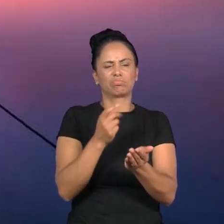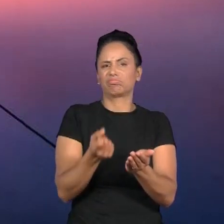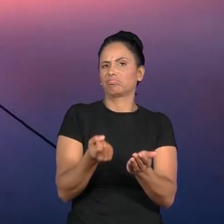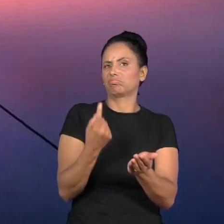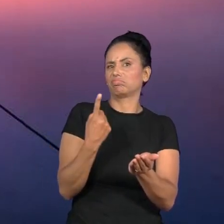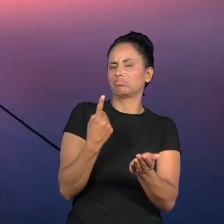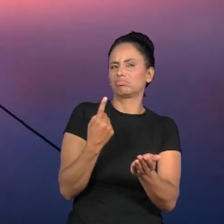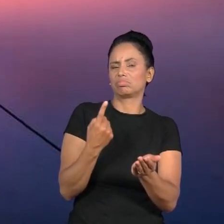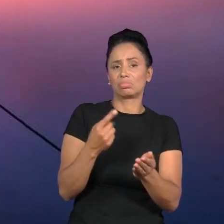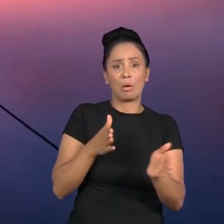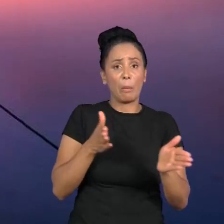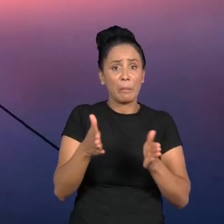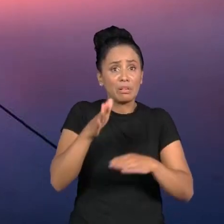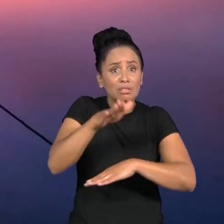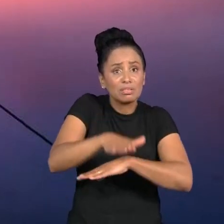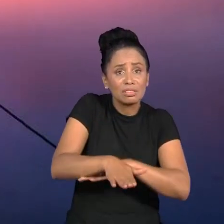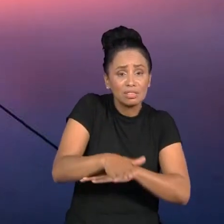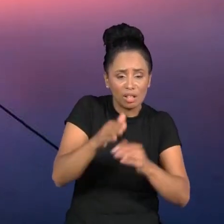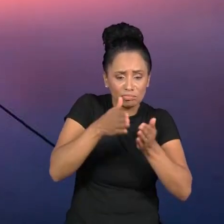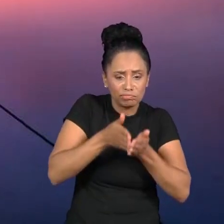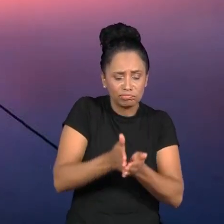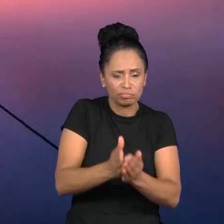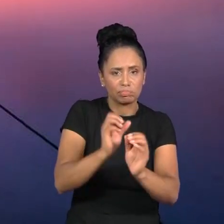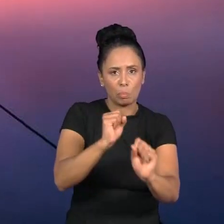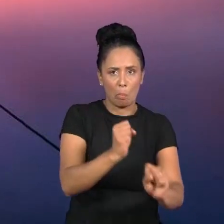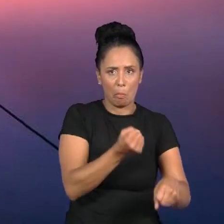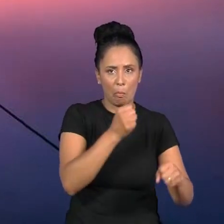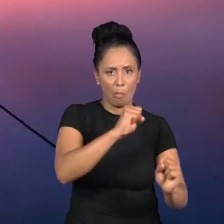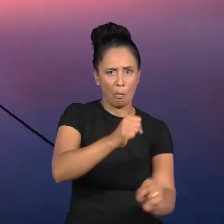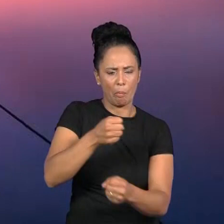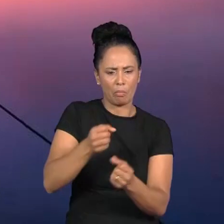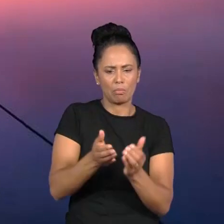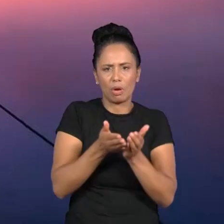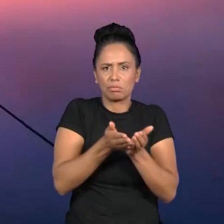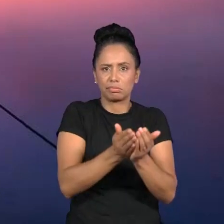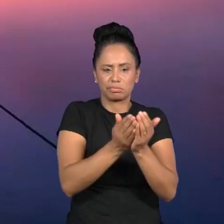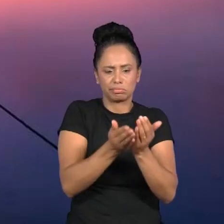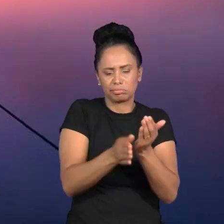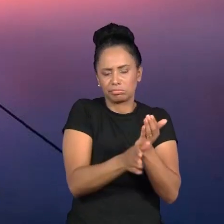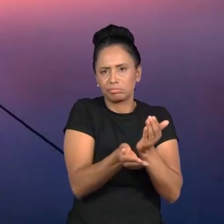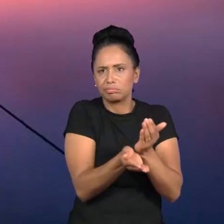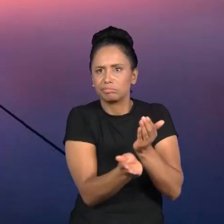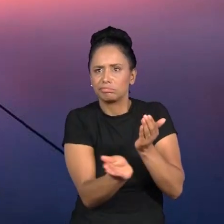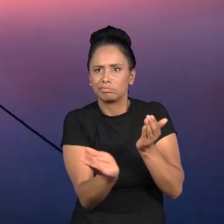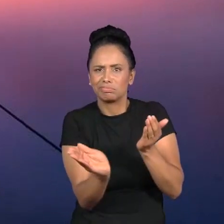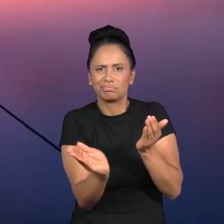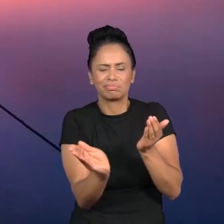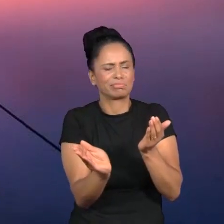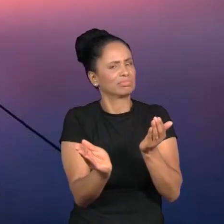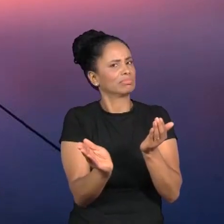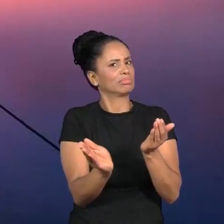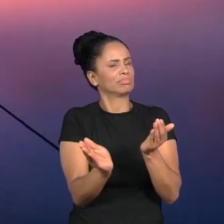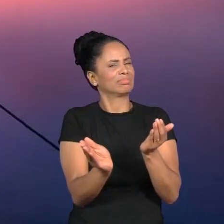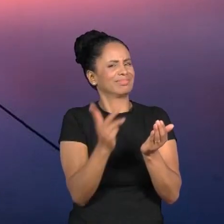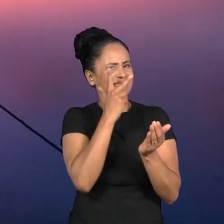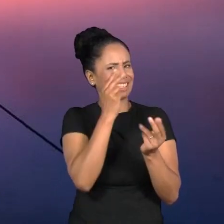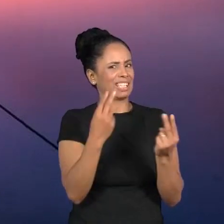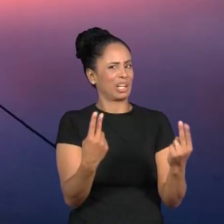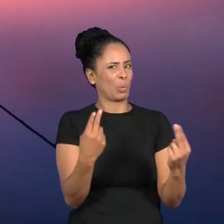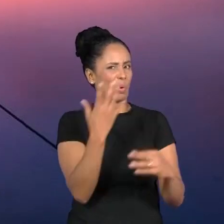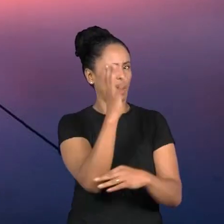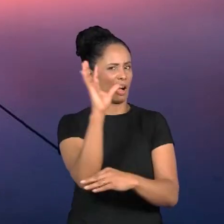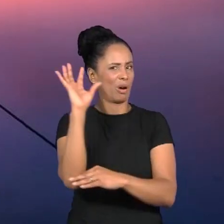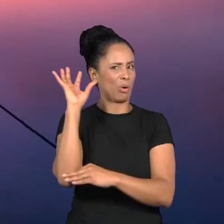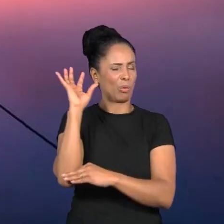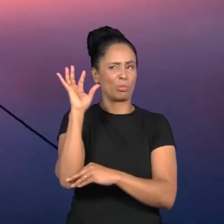no entardecer, ele não estaria aí na mesma posição de quando ele estava nascendo. Mas como